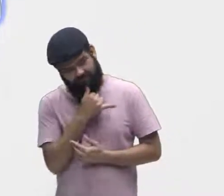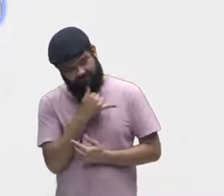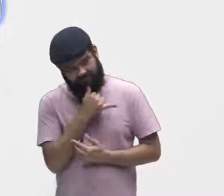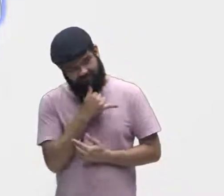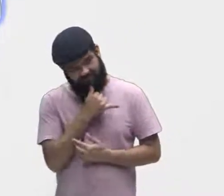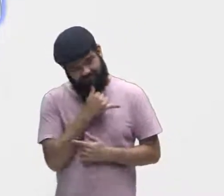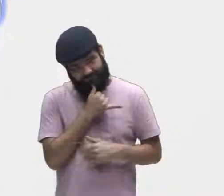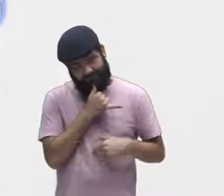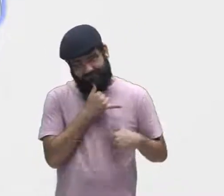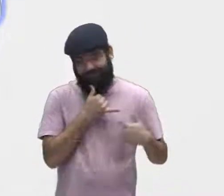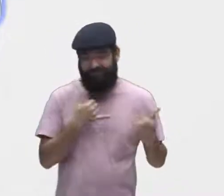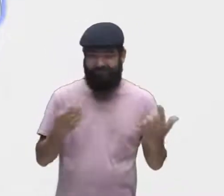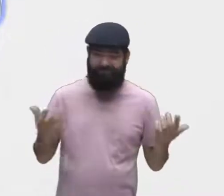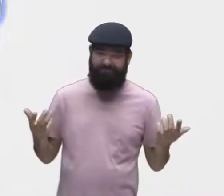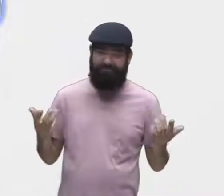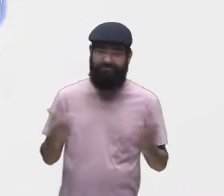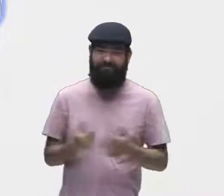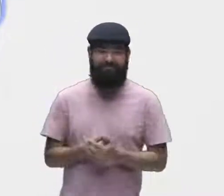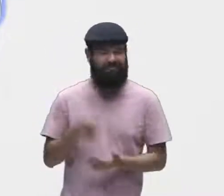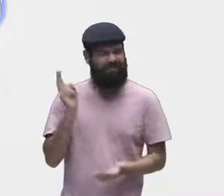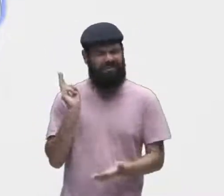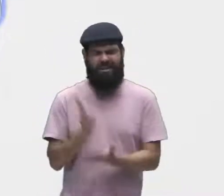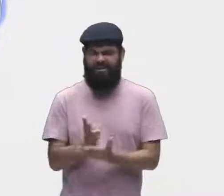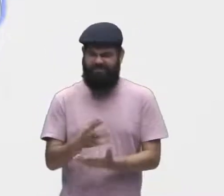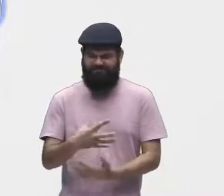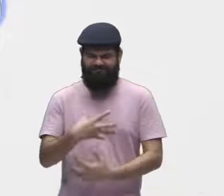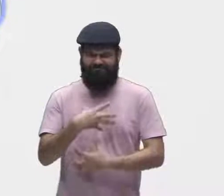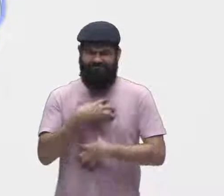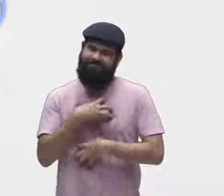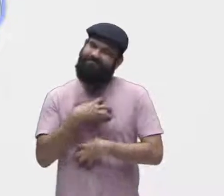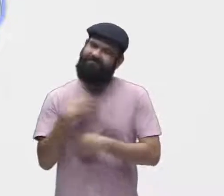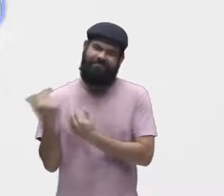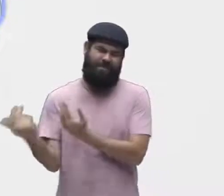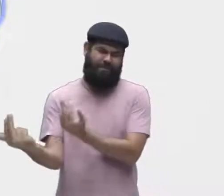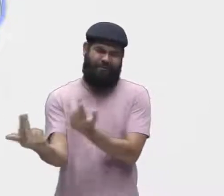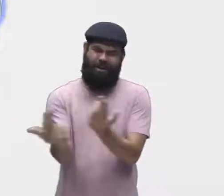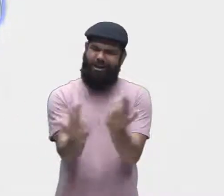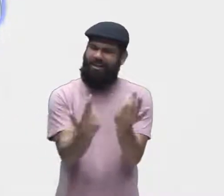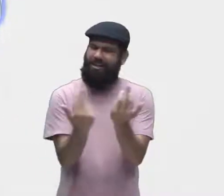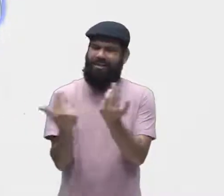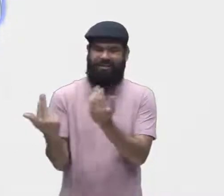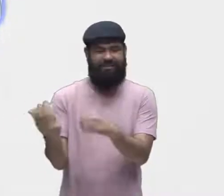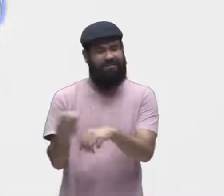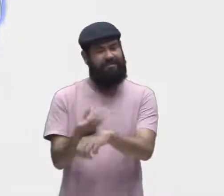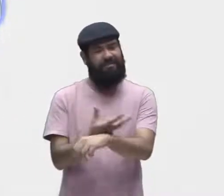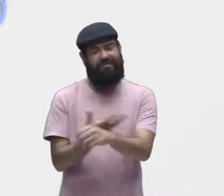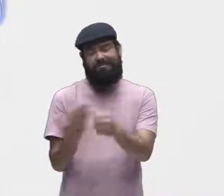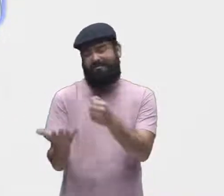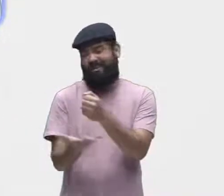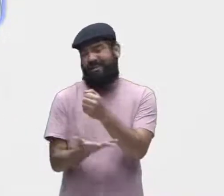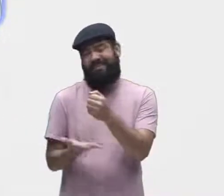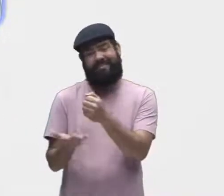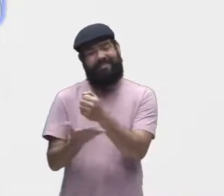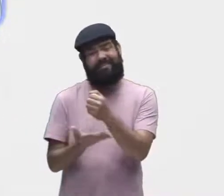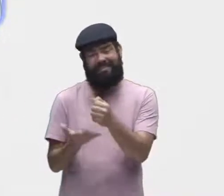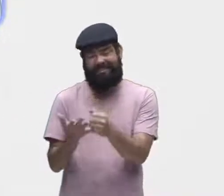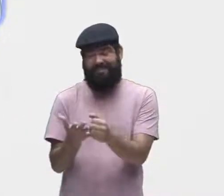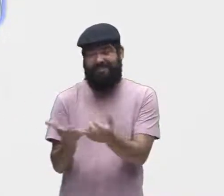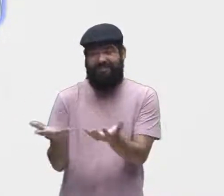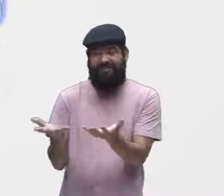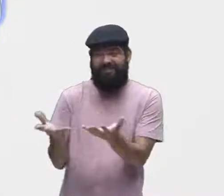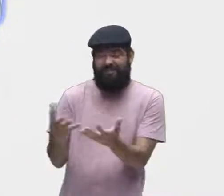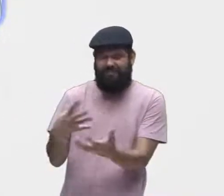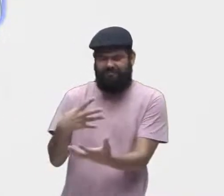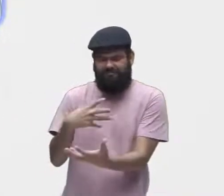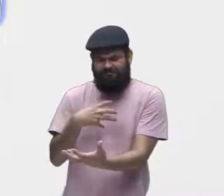que todos nós sentimos também, Sim. né? Essa emoção básica que é a tristeza. E é uma